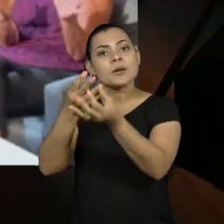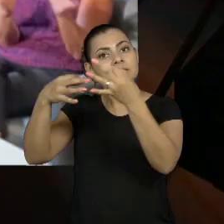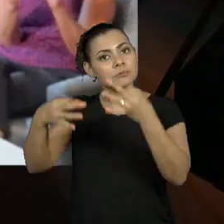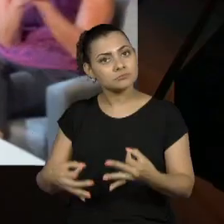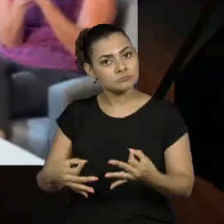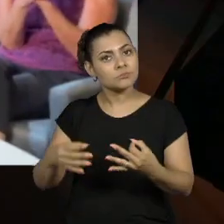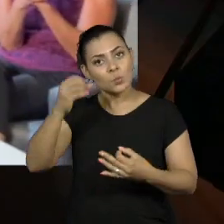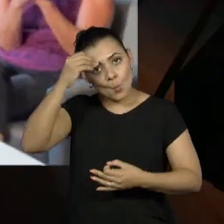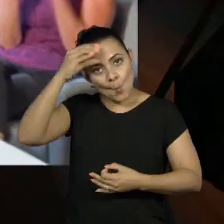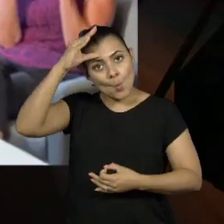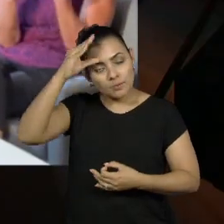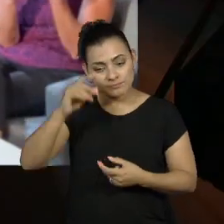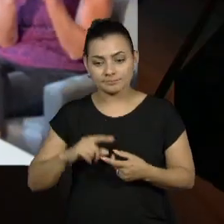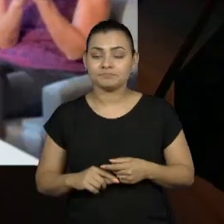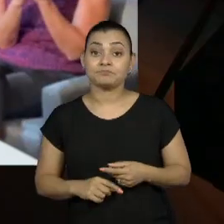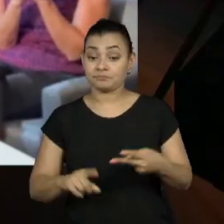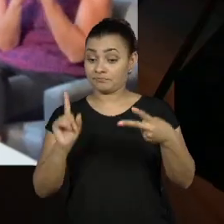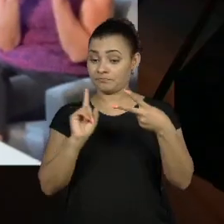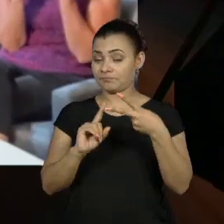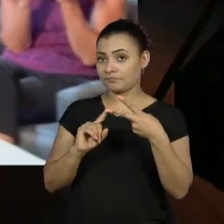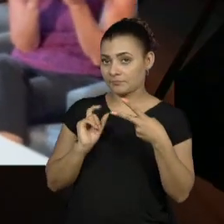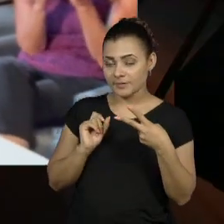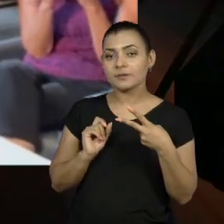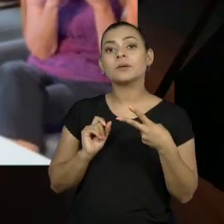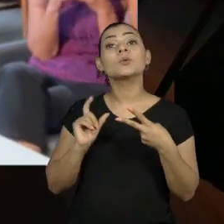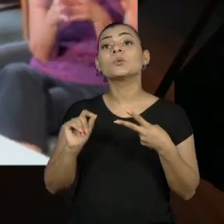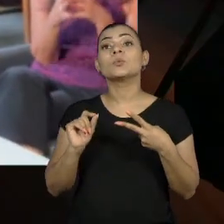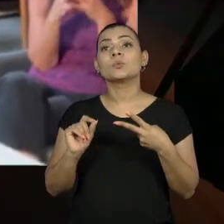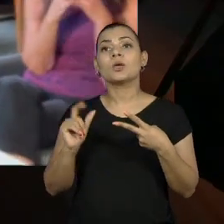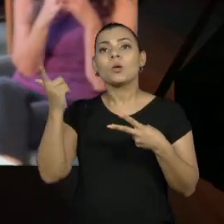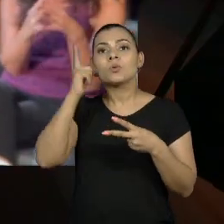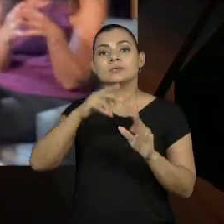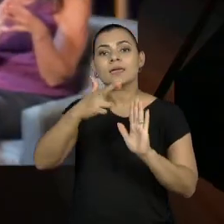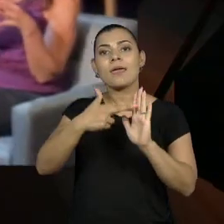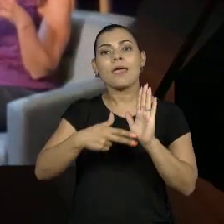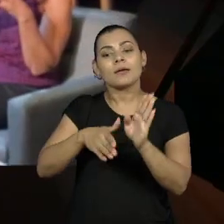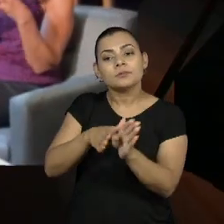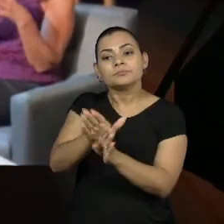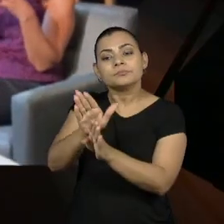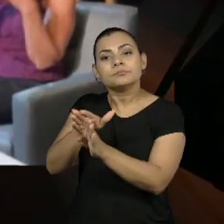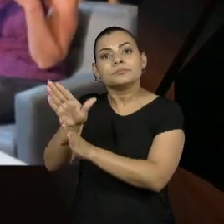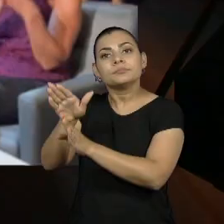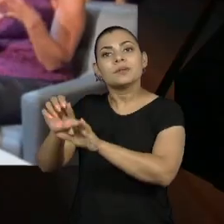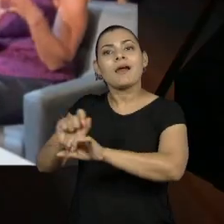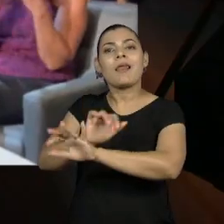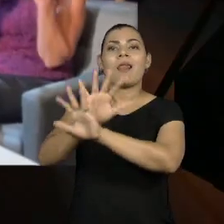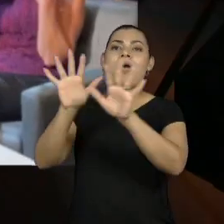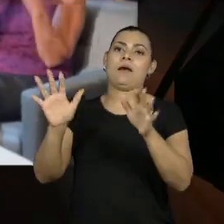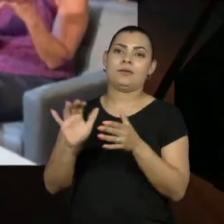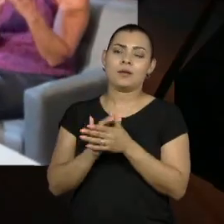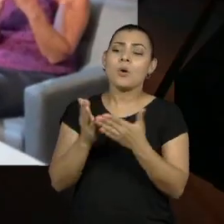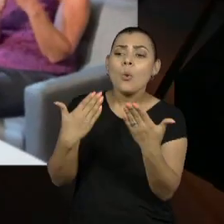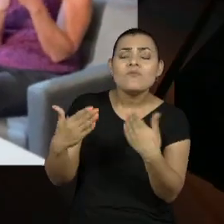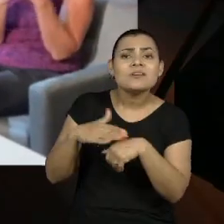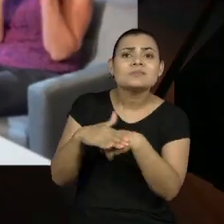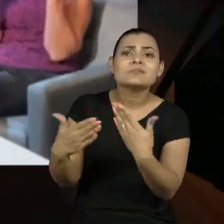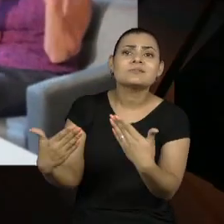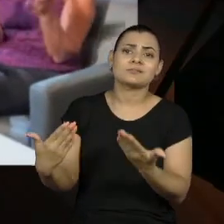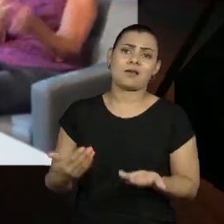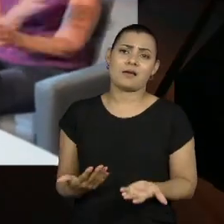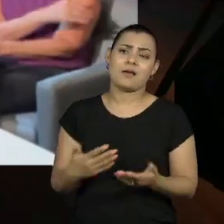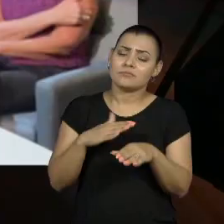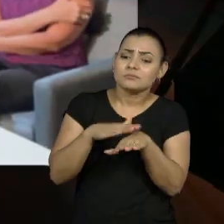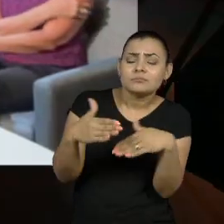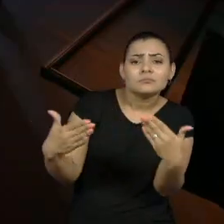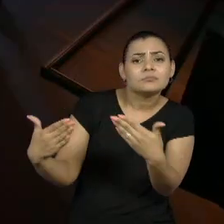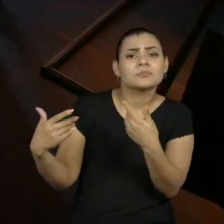bem informado né dois passar diretrizes Claras para os seus eleitores conversar com os eleitores